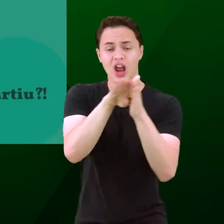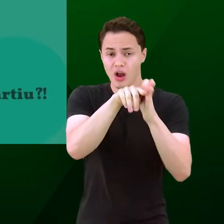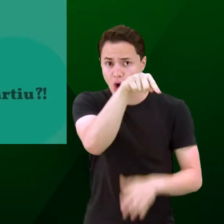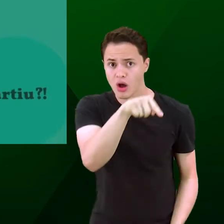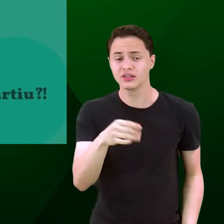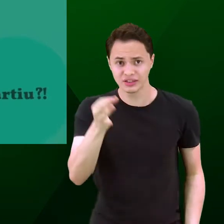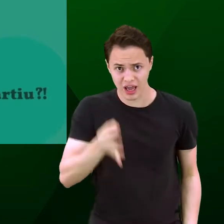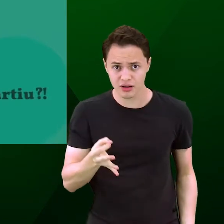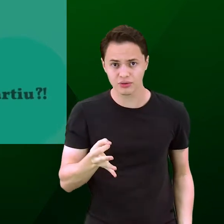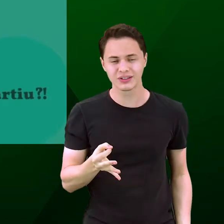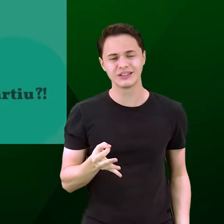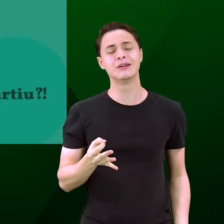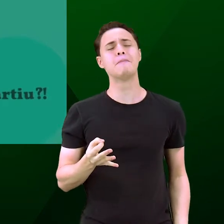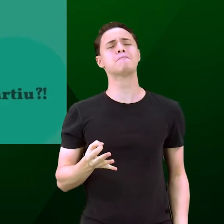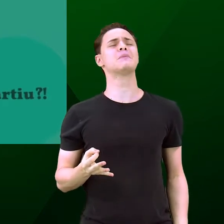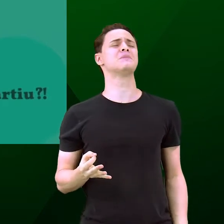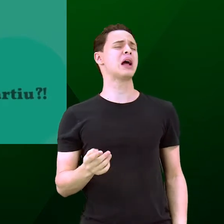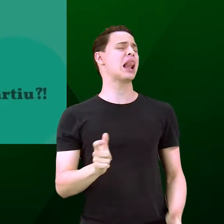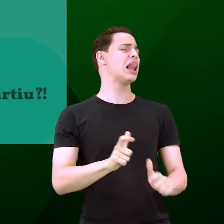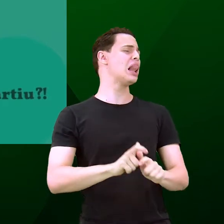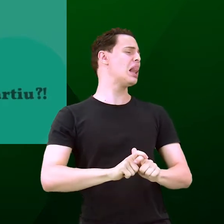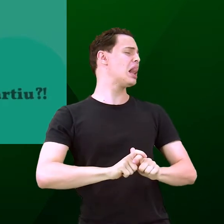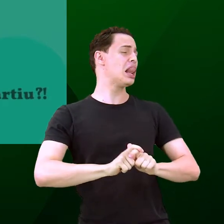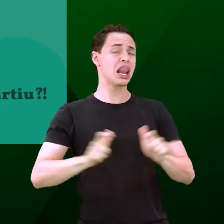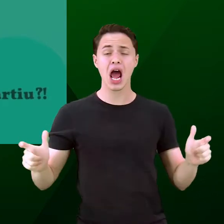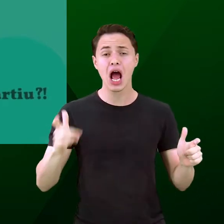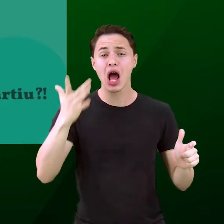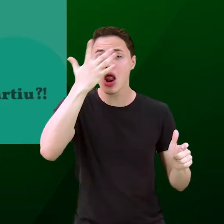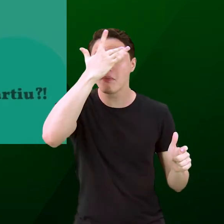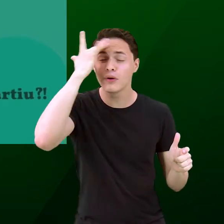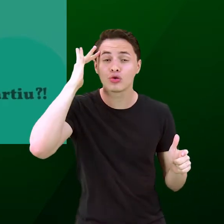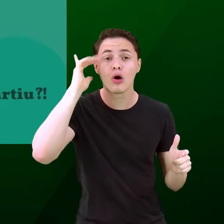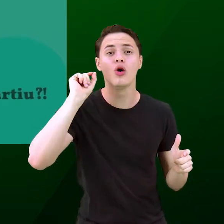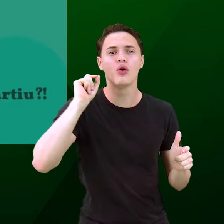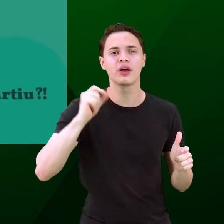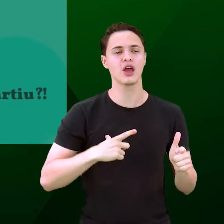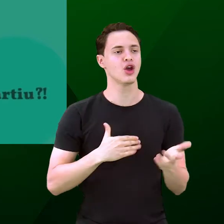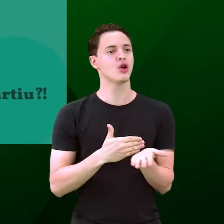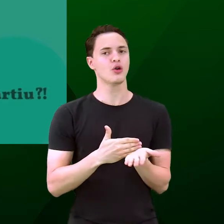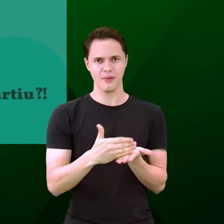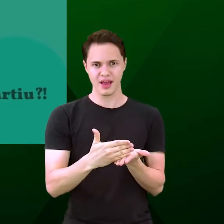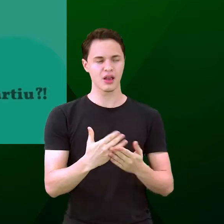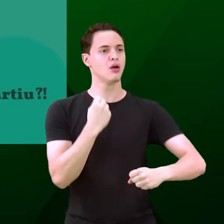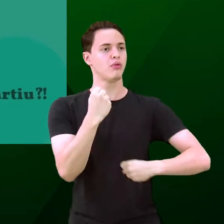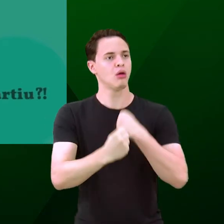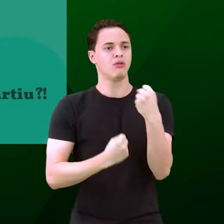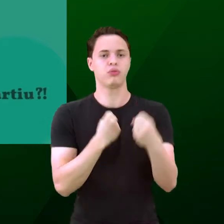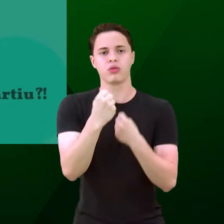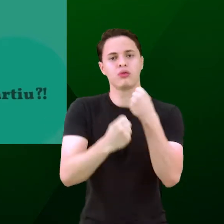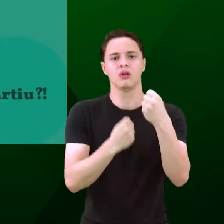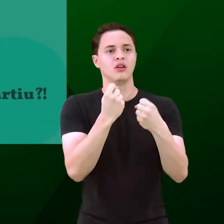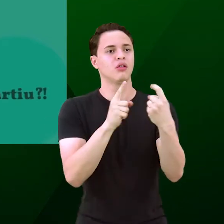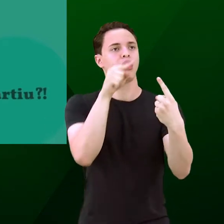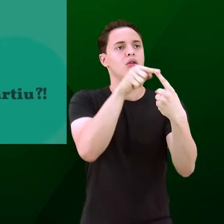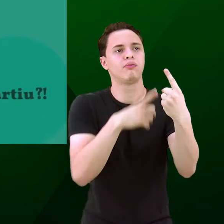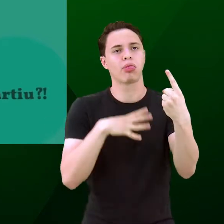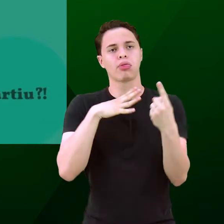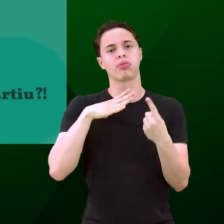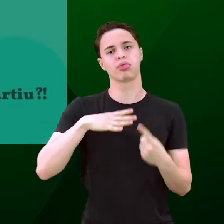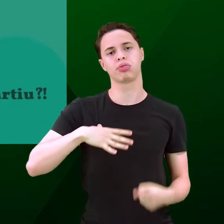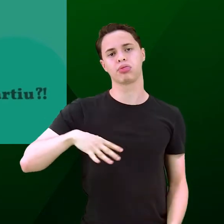ou pior do que você. Tá? Então, por isso a importância de a gente ter esse cuidado em saber quem que você é. Difere também